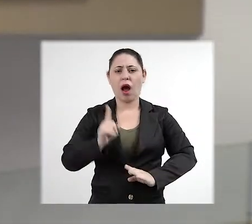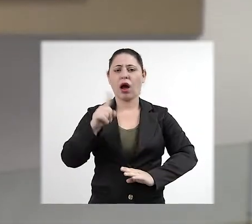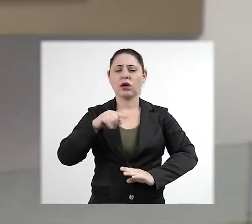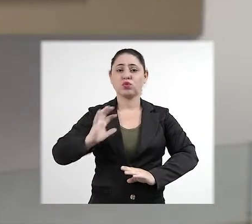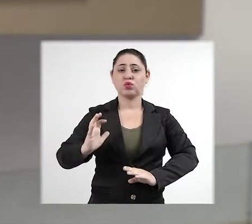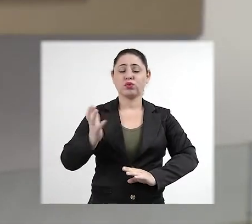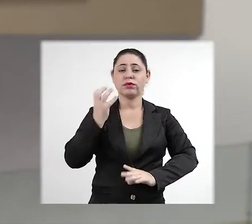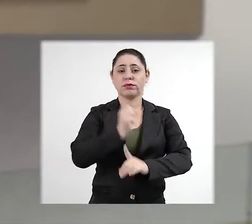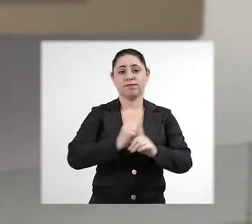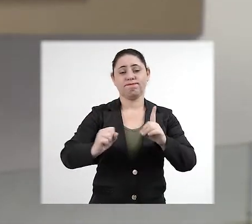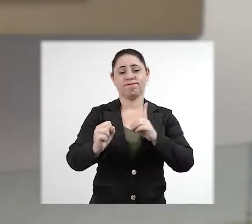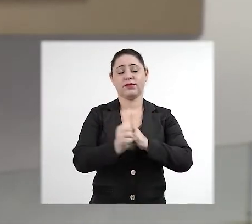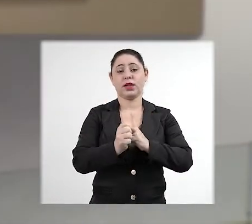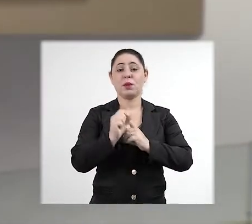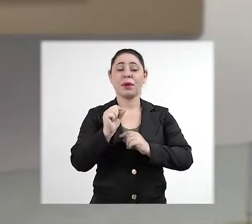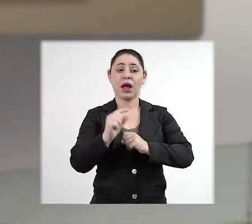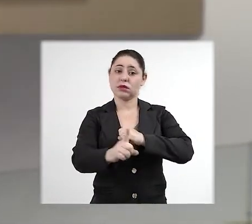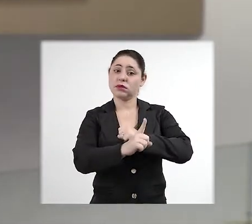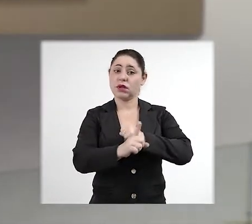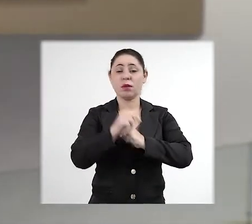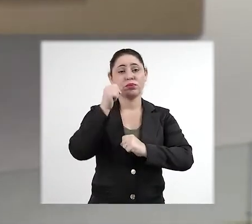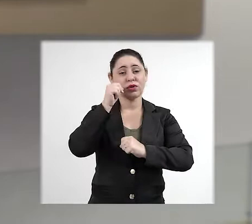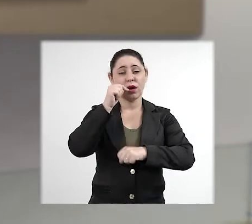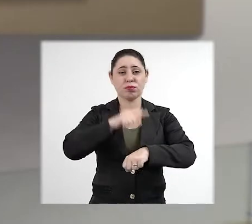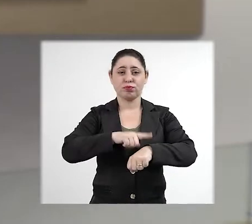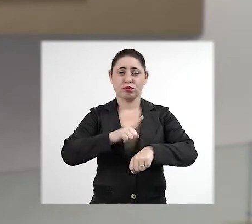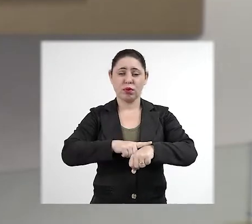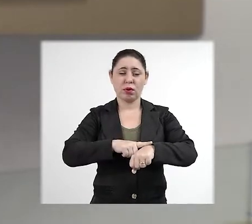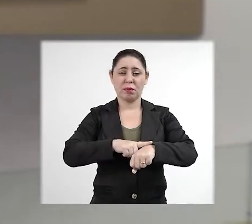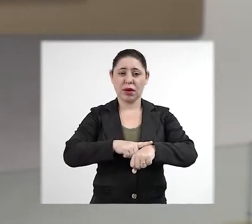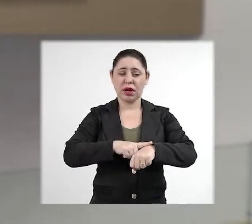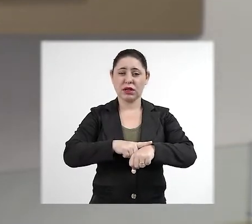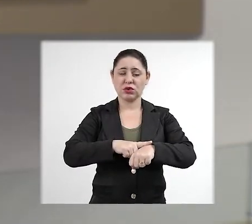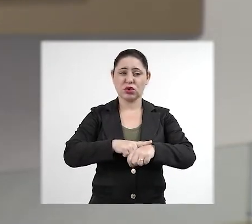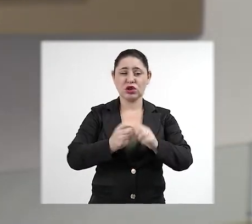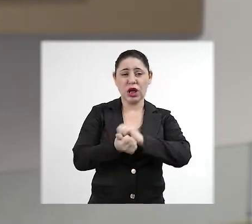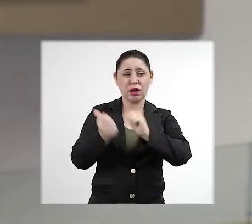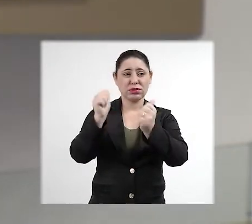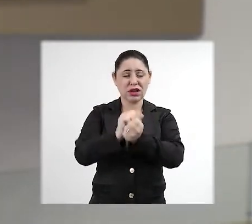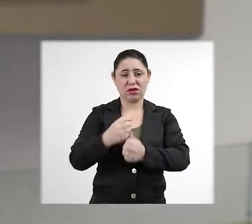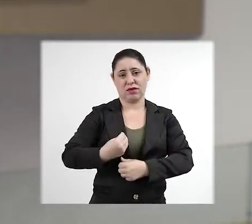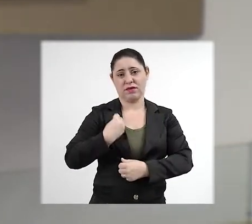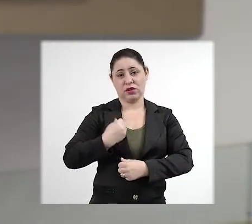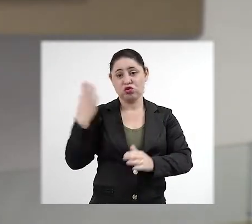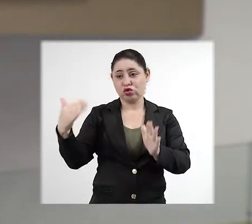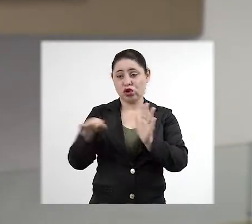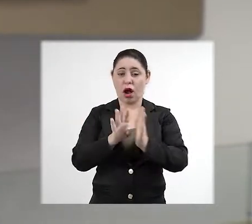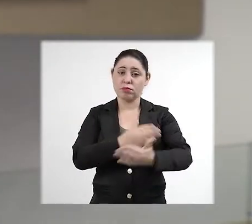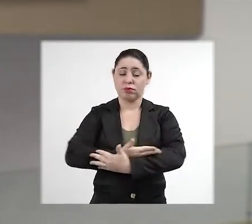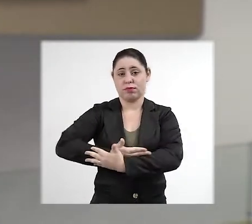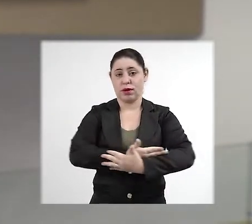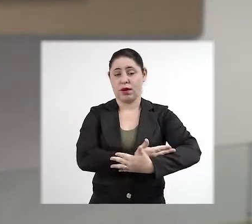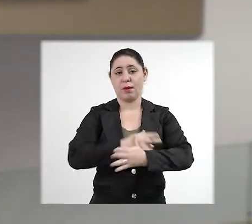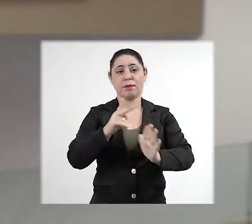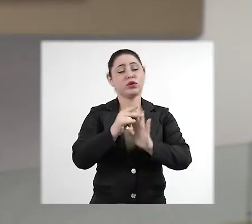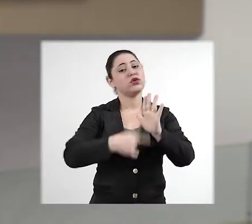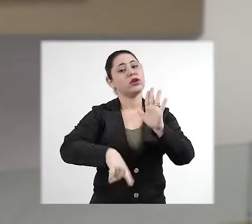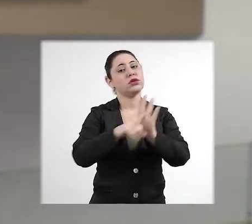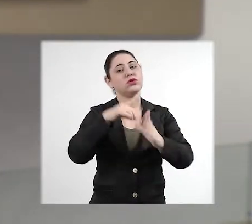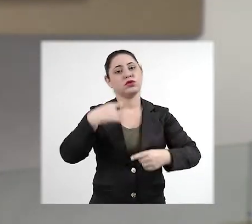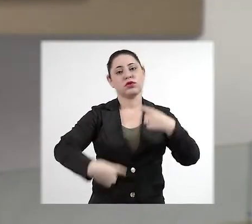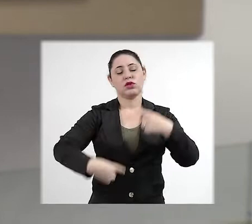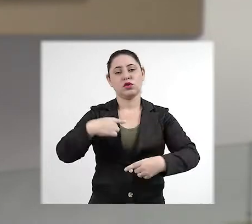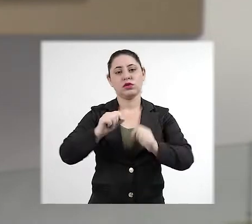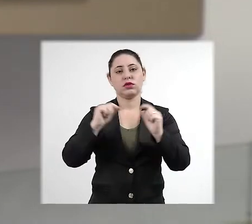problema presente na sociedade e para atender as mulheres nessa difícil etapa de adaptação com a chegada de um bebê,